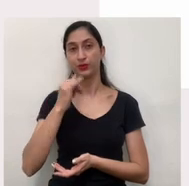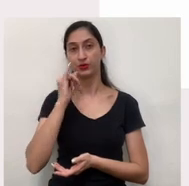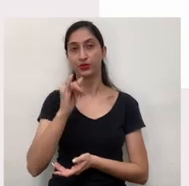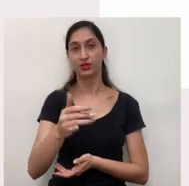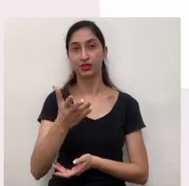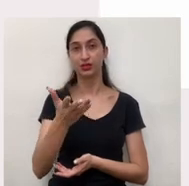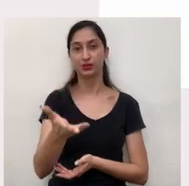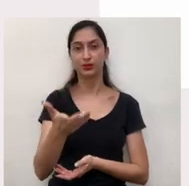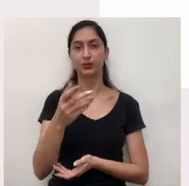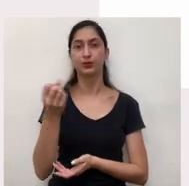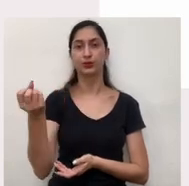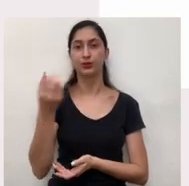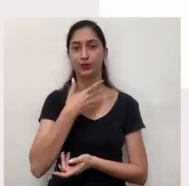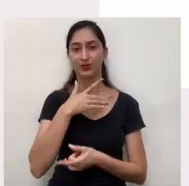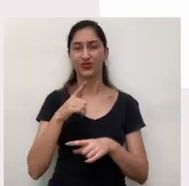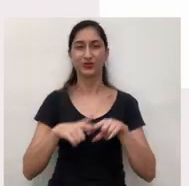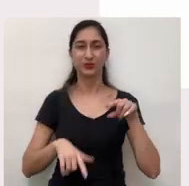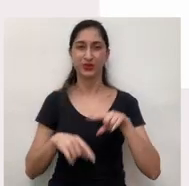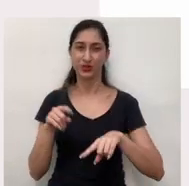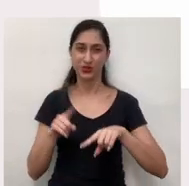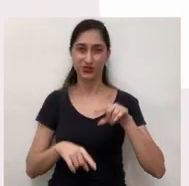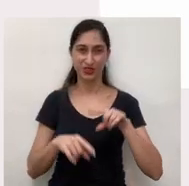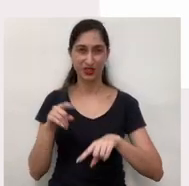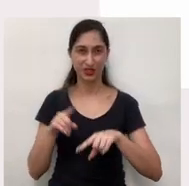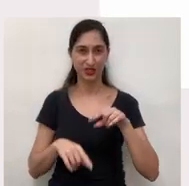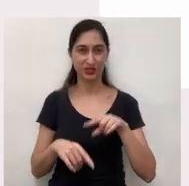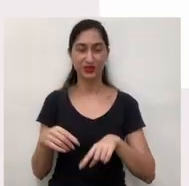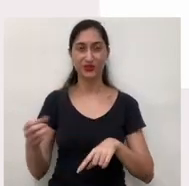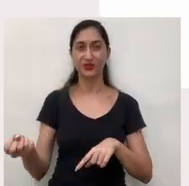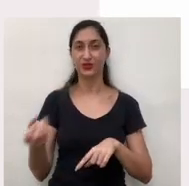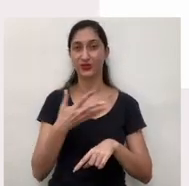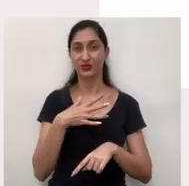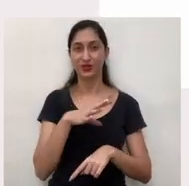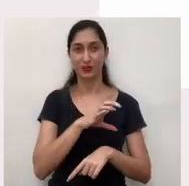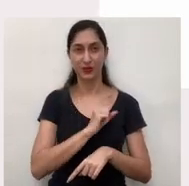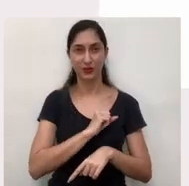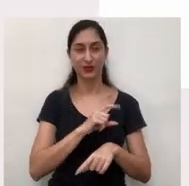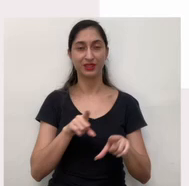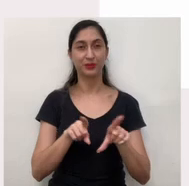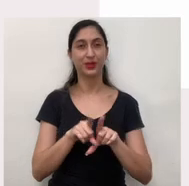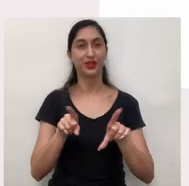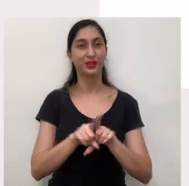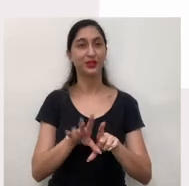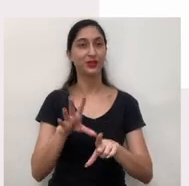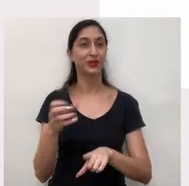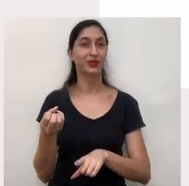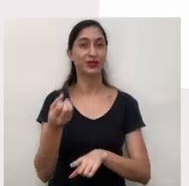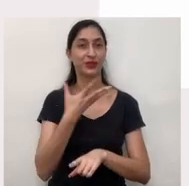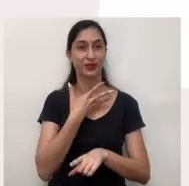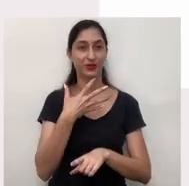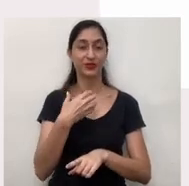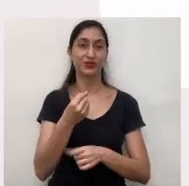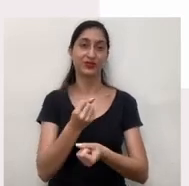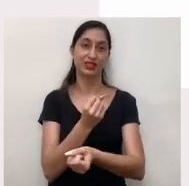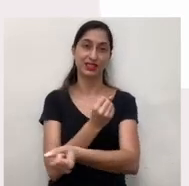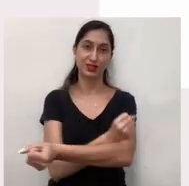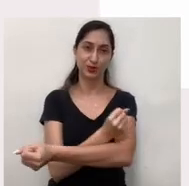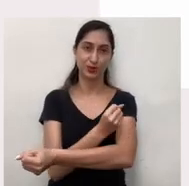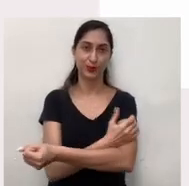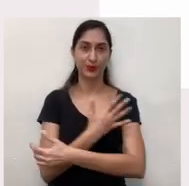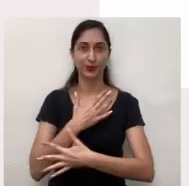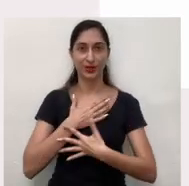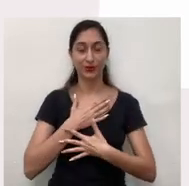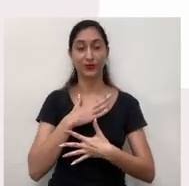um novo objeto, um novo apaixonamento e uma nova obsessão, que são as casas